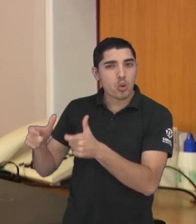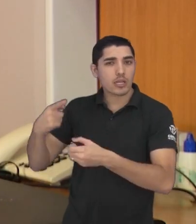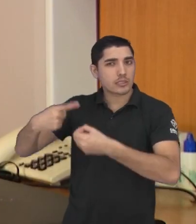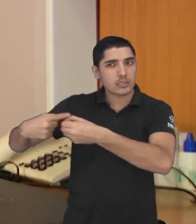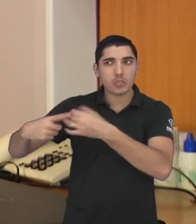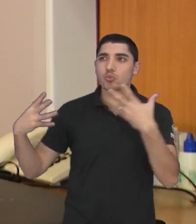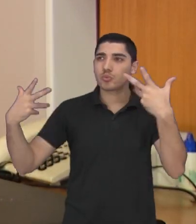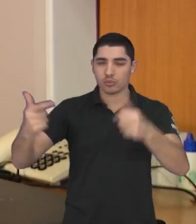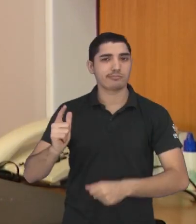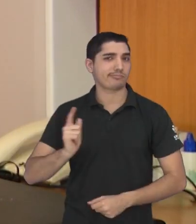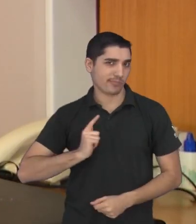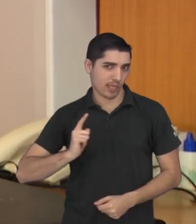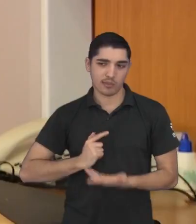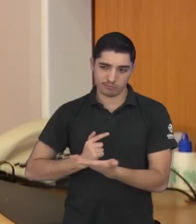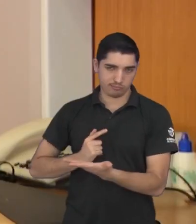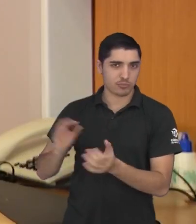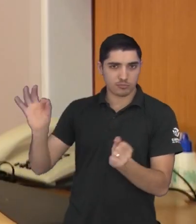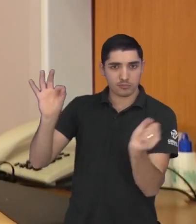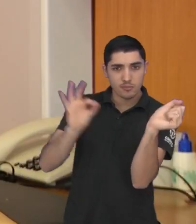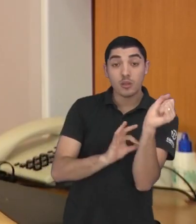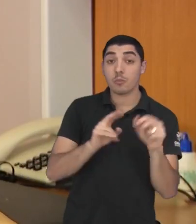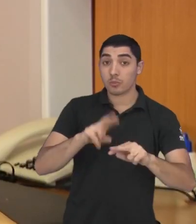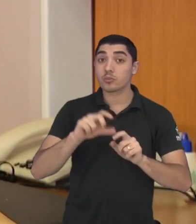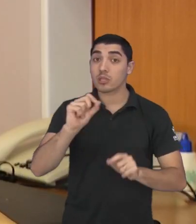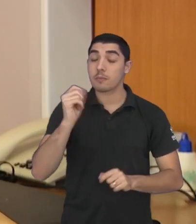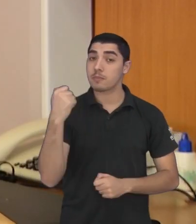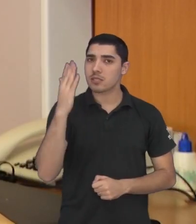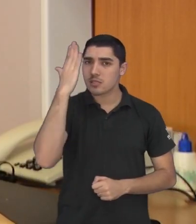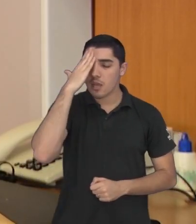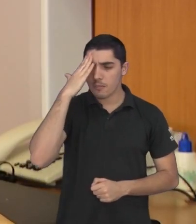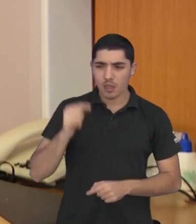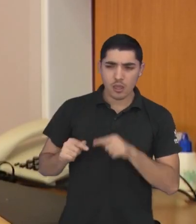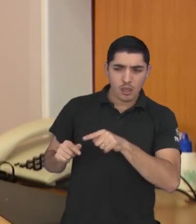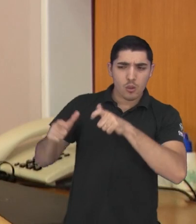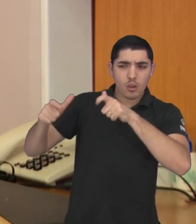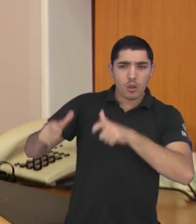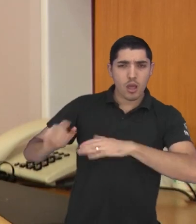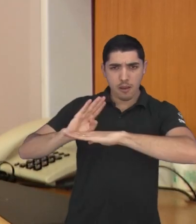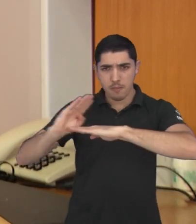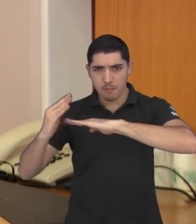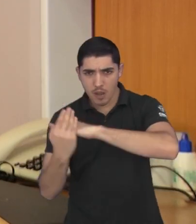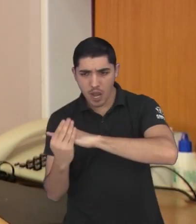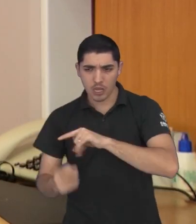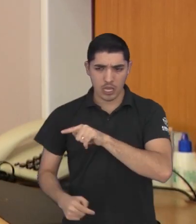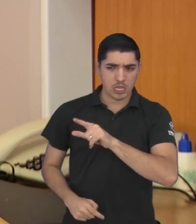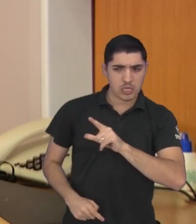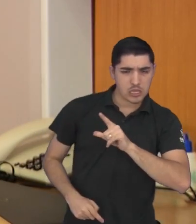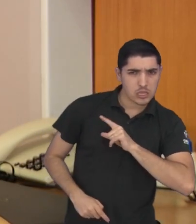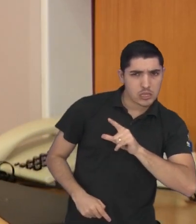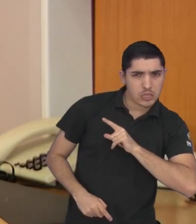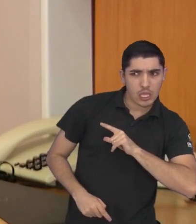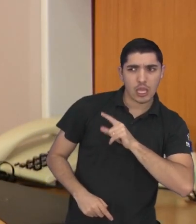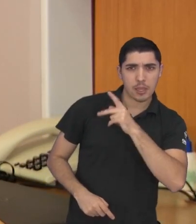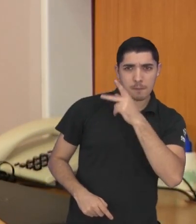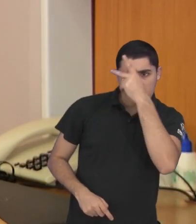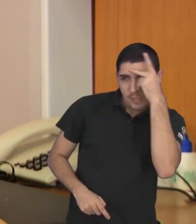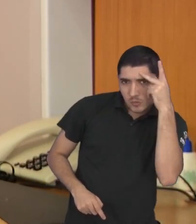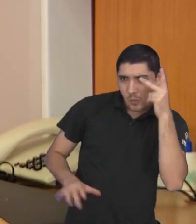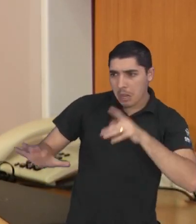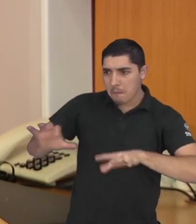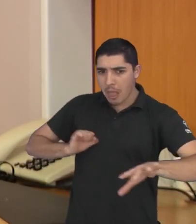né, refazer a questão dos gastos e que iam até agora ter uma